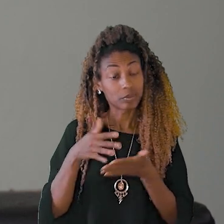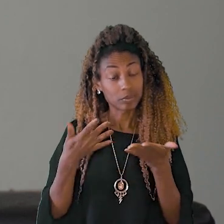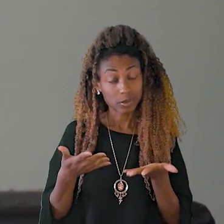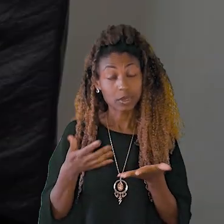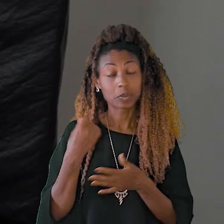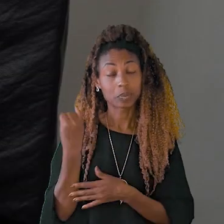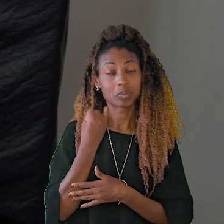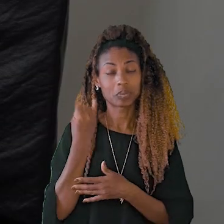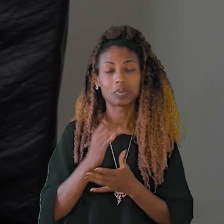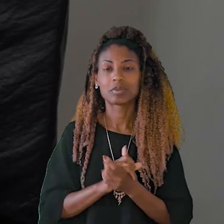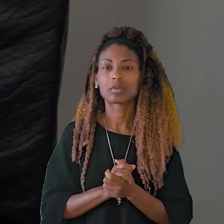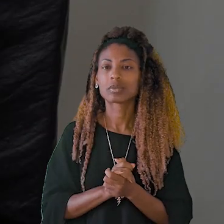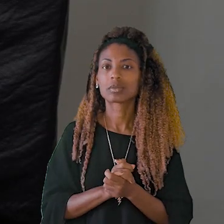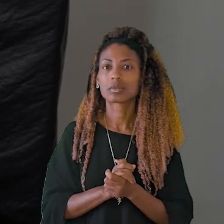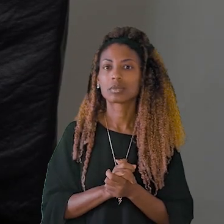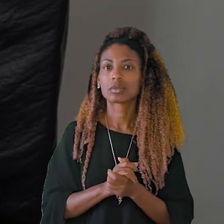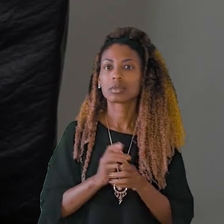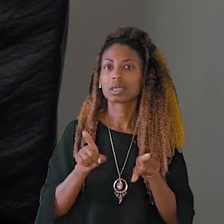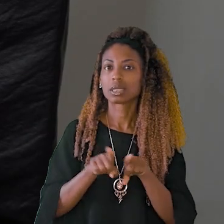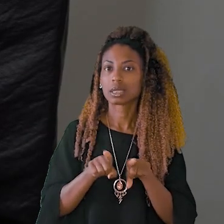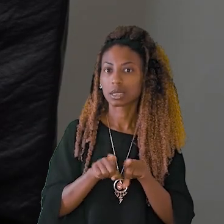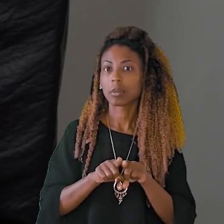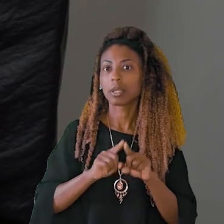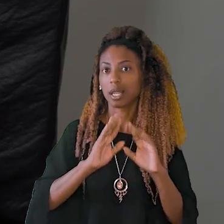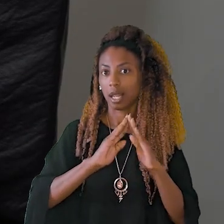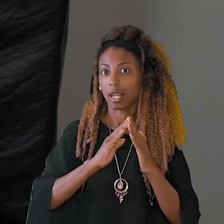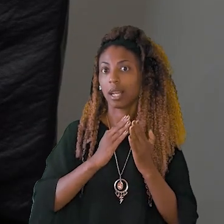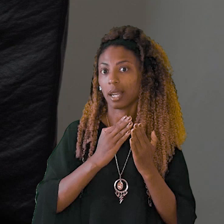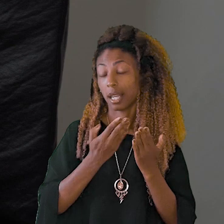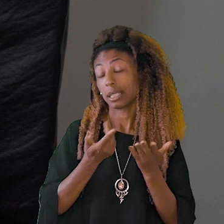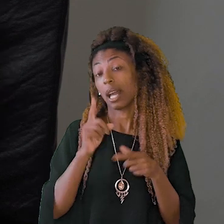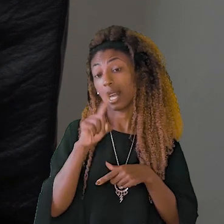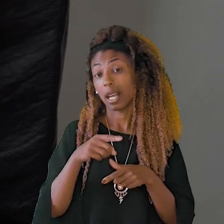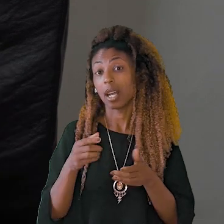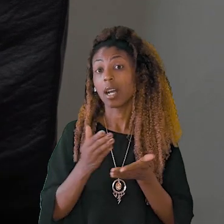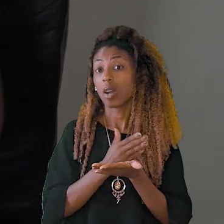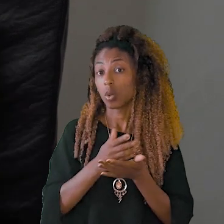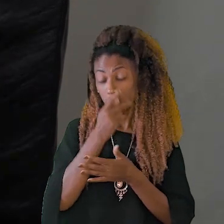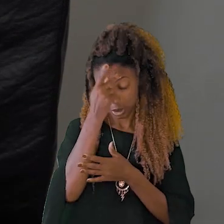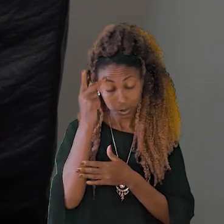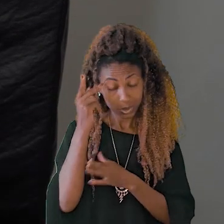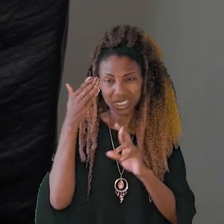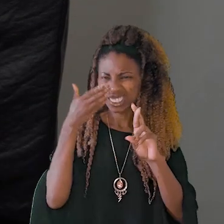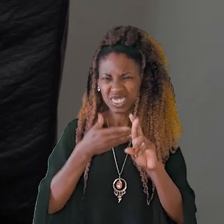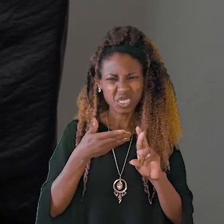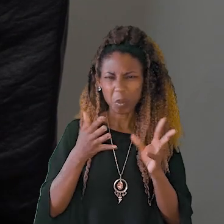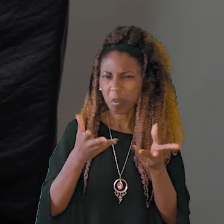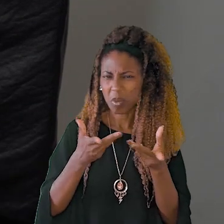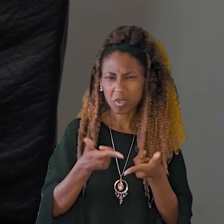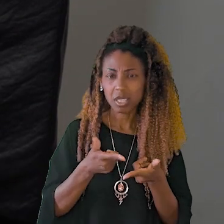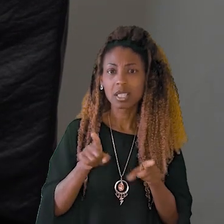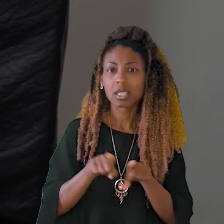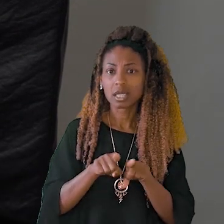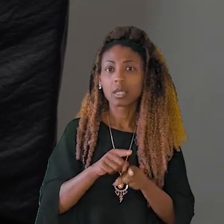muito sentido também. E quando eu falo também sobre a minha house, que é a Montenegro também, onde tem pessoas incríveis, de referências também, que eu acho que meus filhos